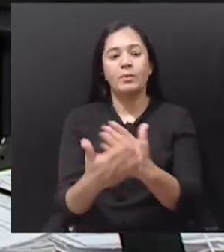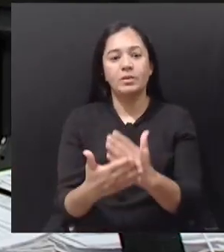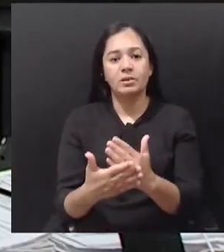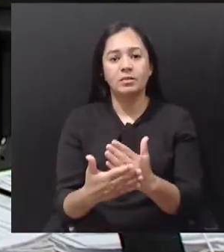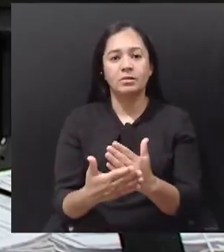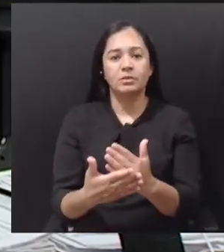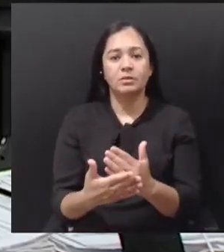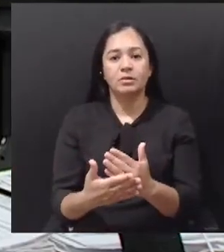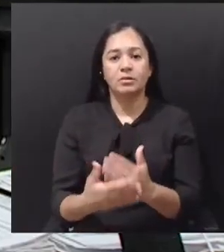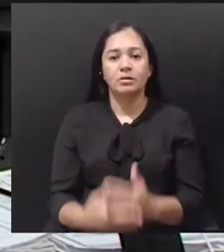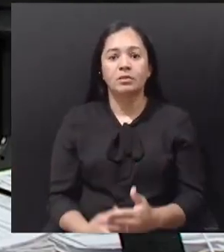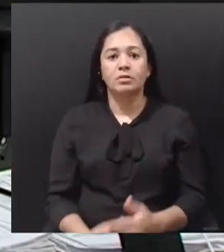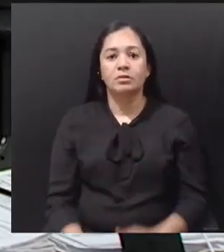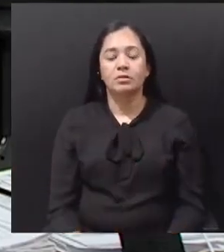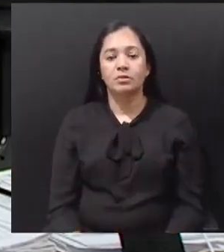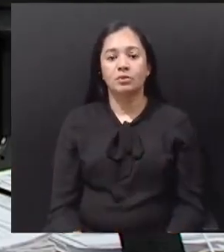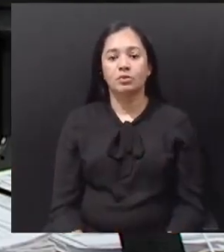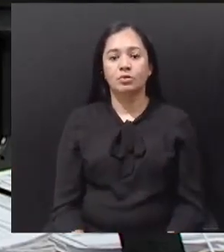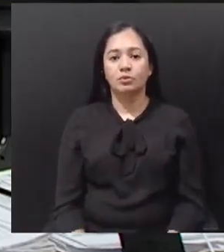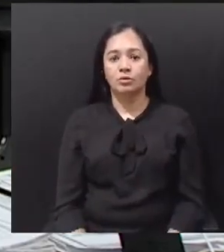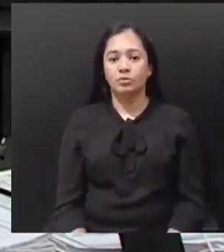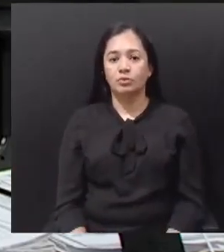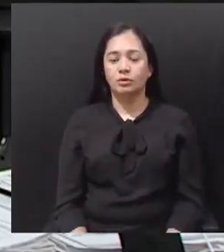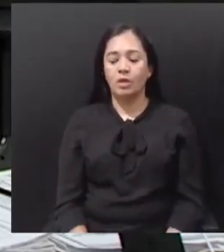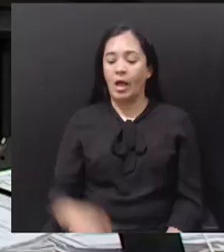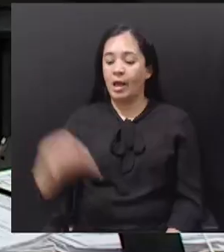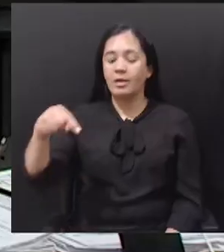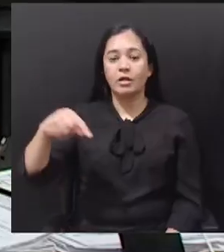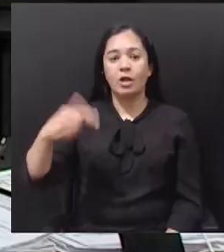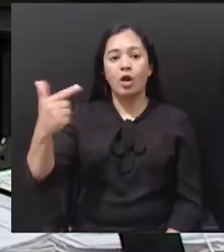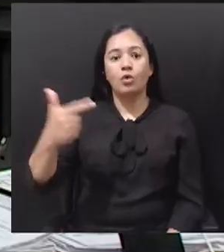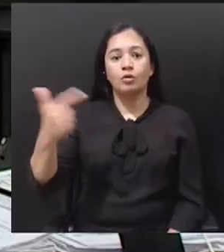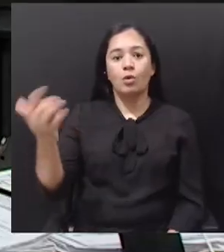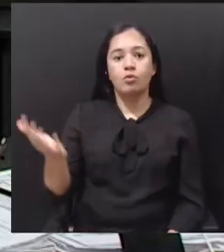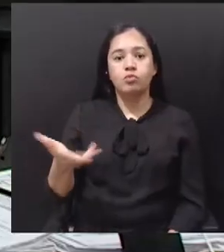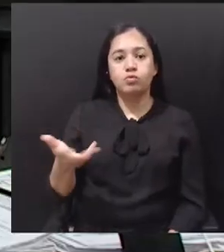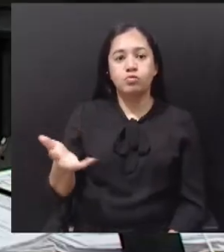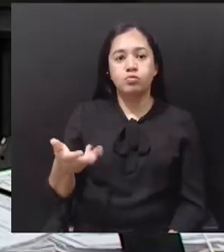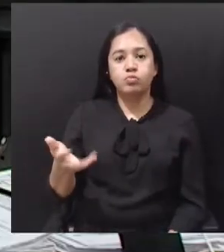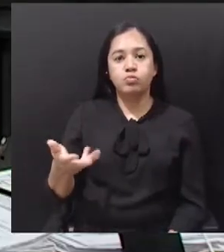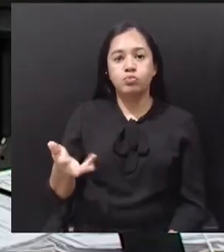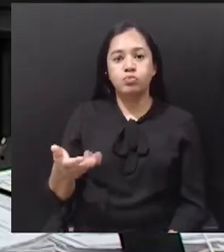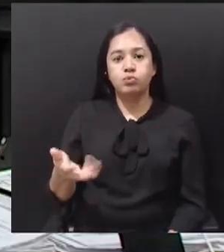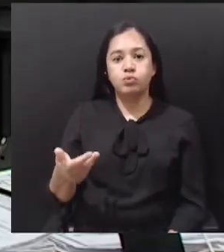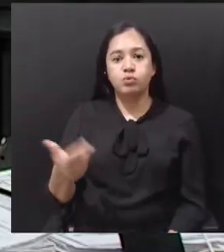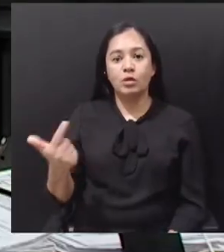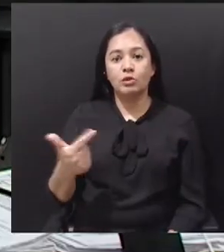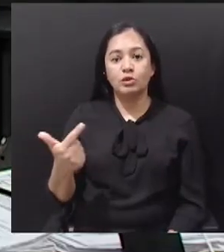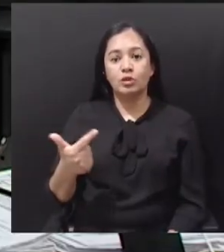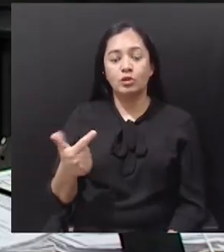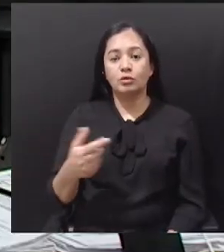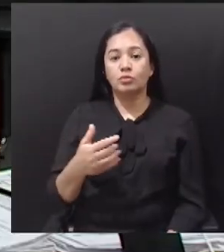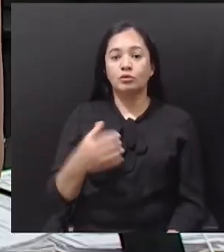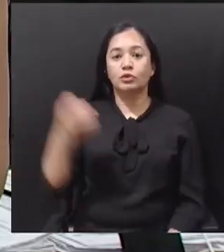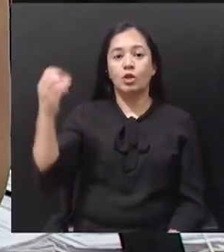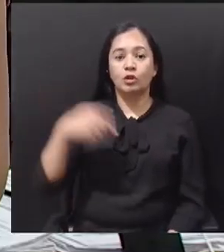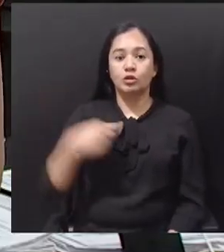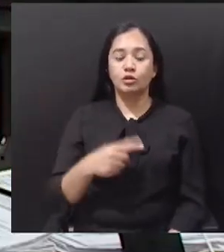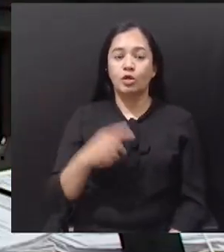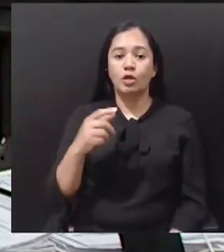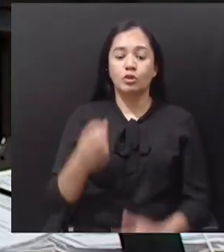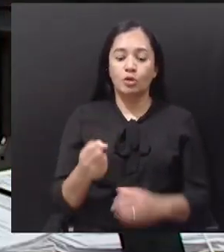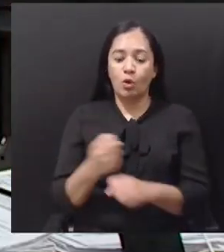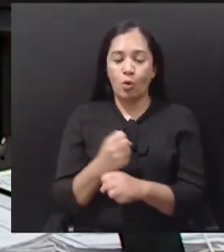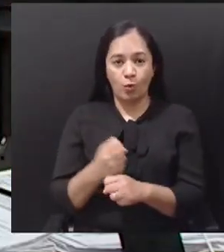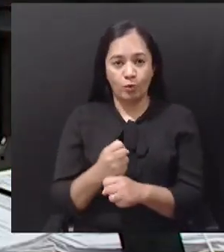o Sirius é o segundo acelerador, né? Segundo a fonte de luz síncrono que nós construímos. Então, lá